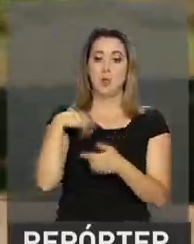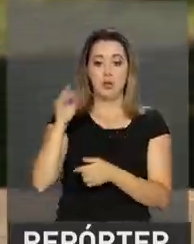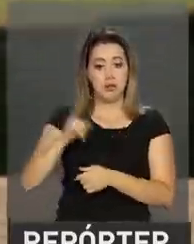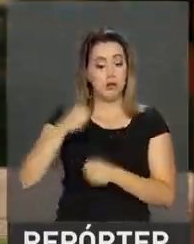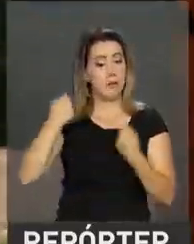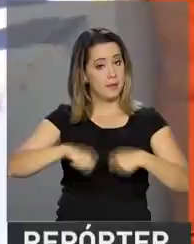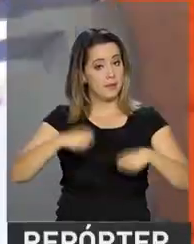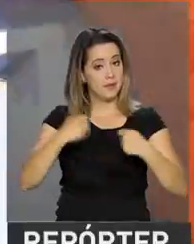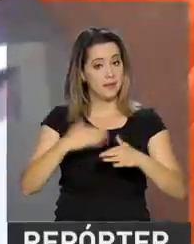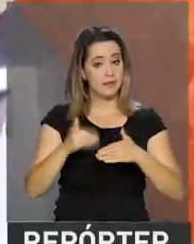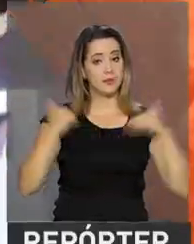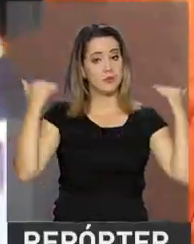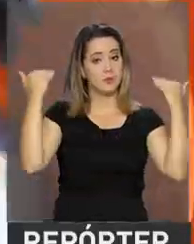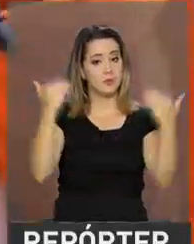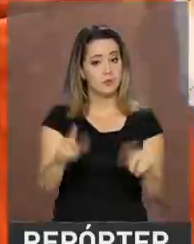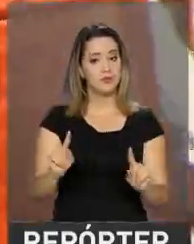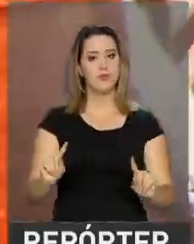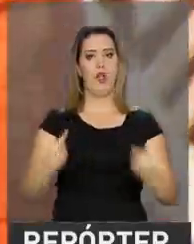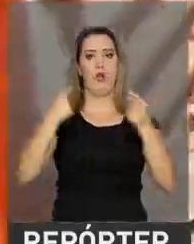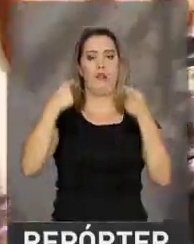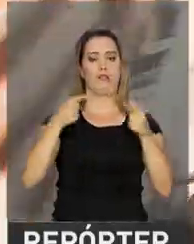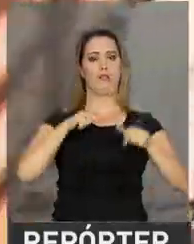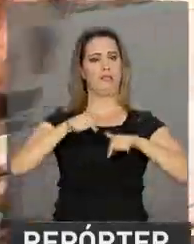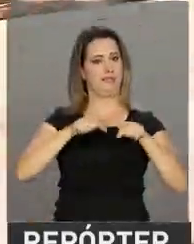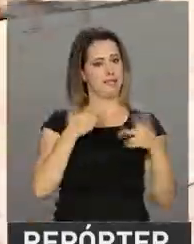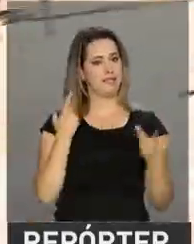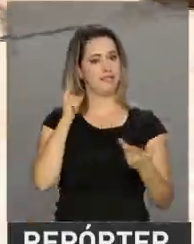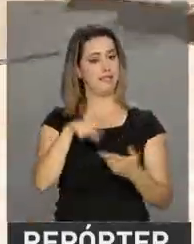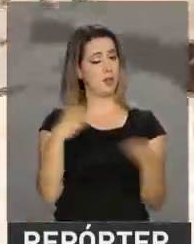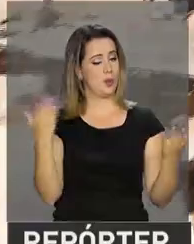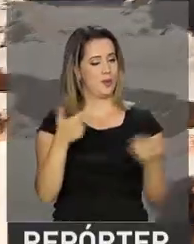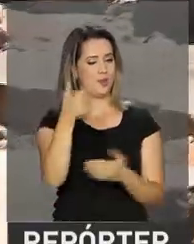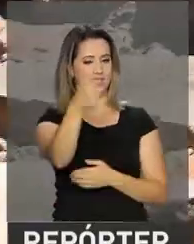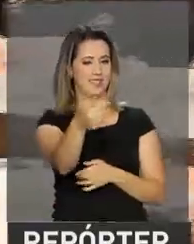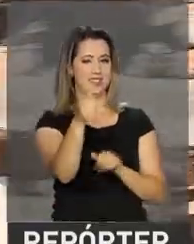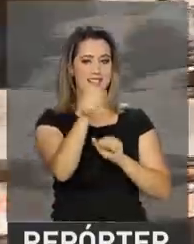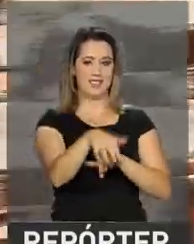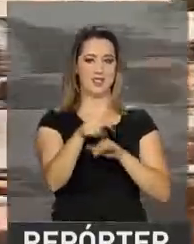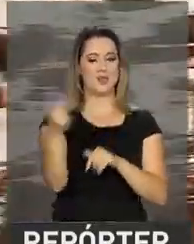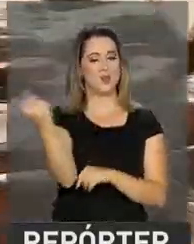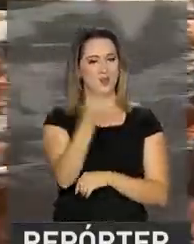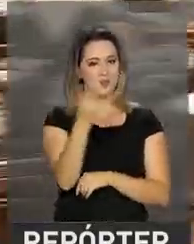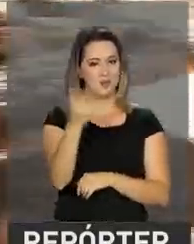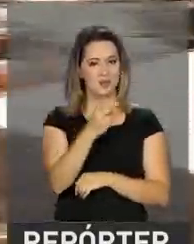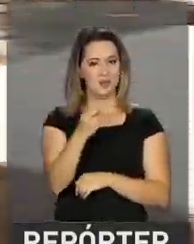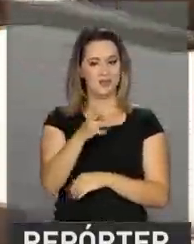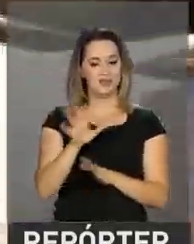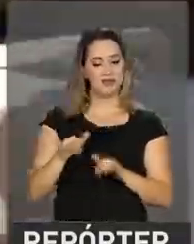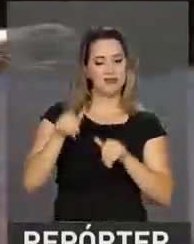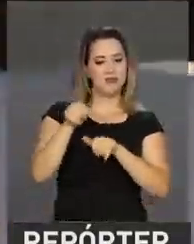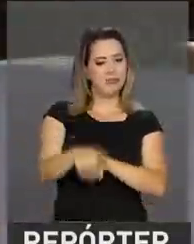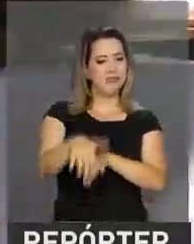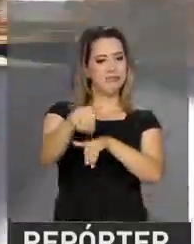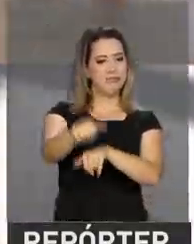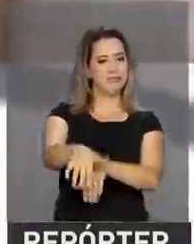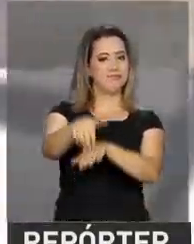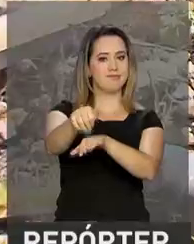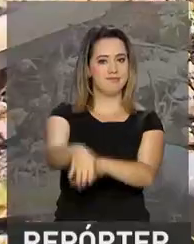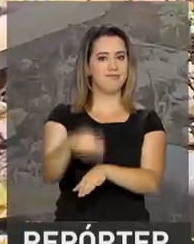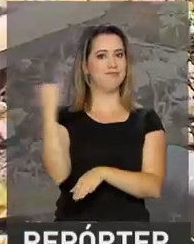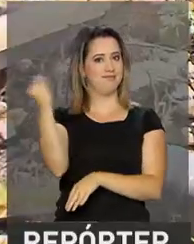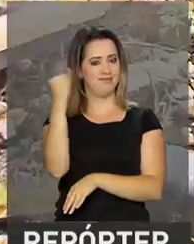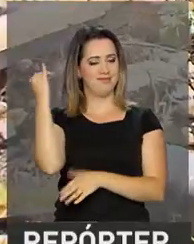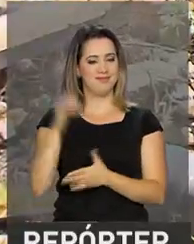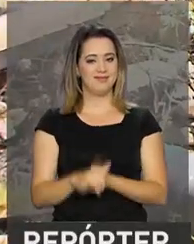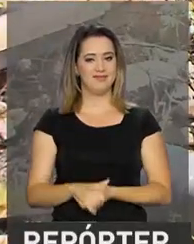os desafios da profissão. Por isso, no 7 de setembro, Thor e Zeca vão ganhar lugar de destaque no desfile. A